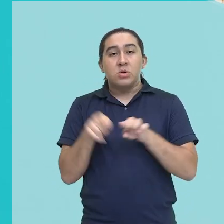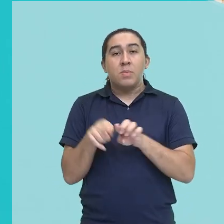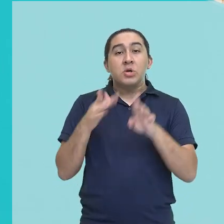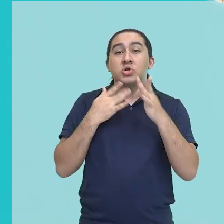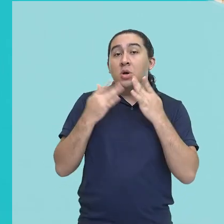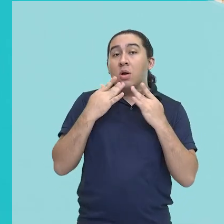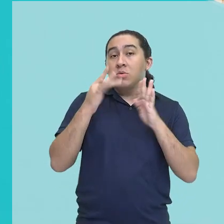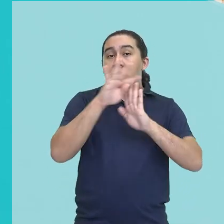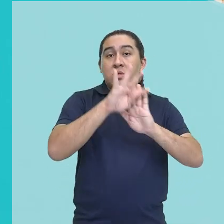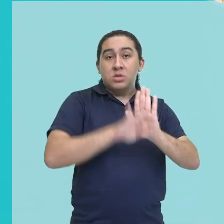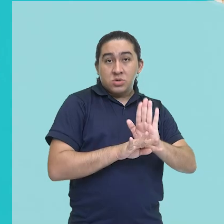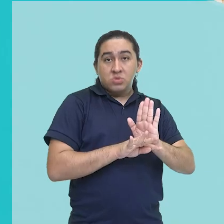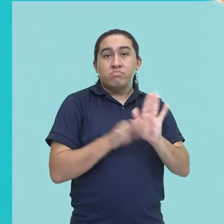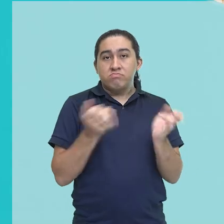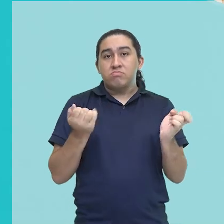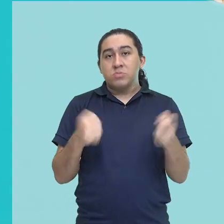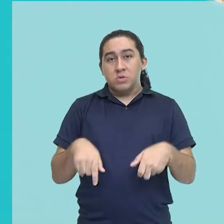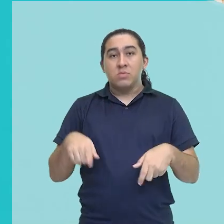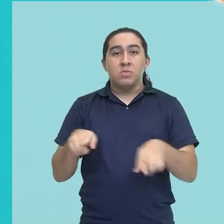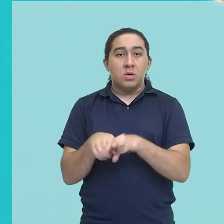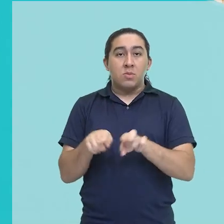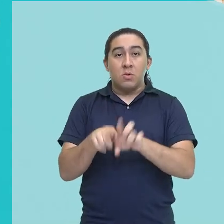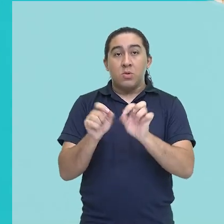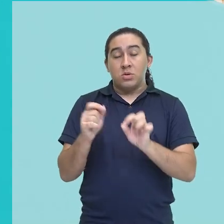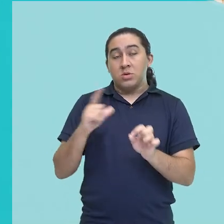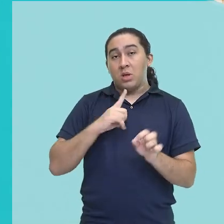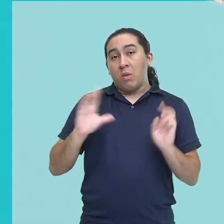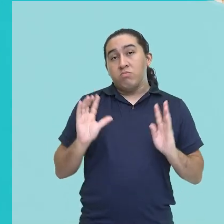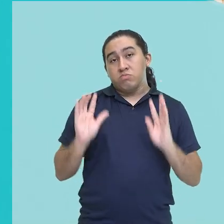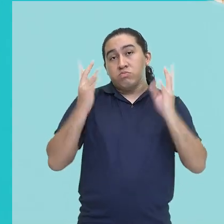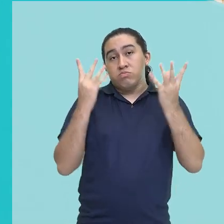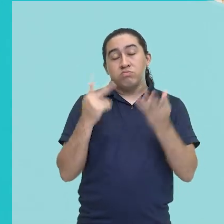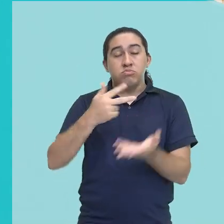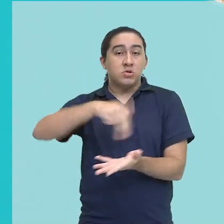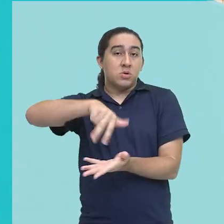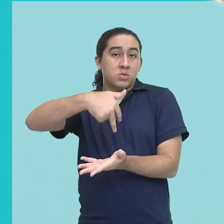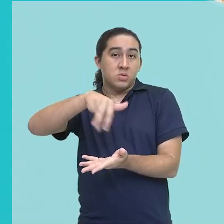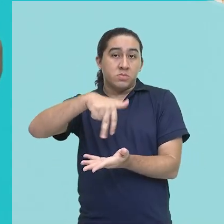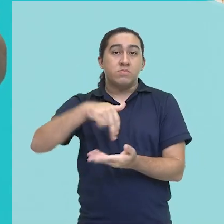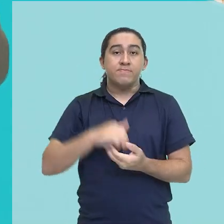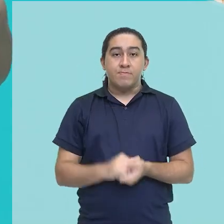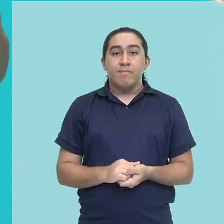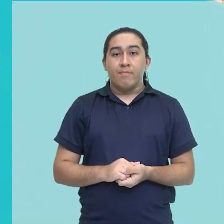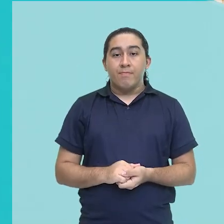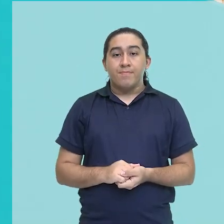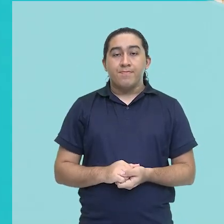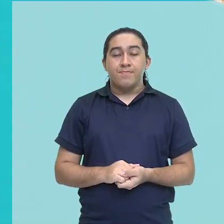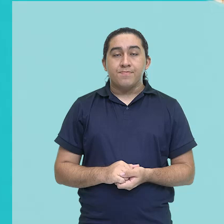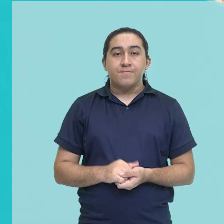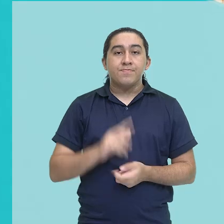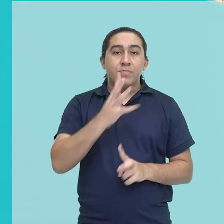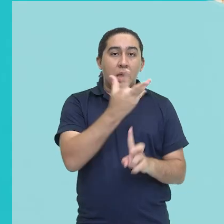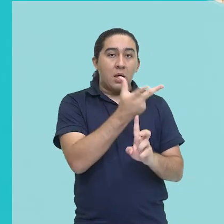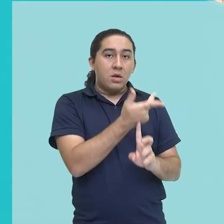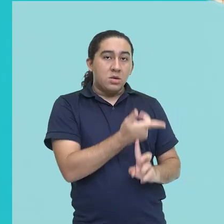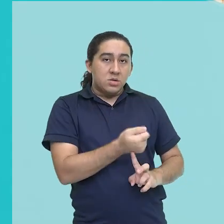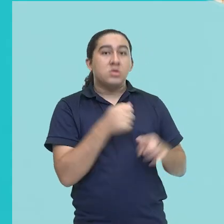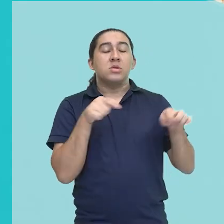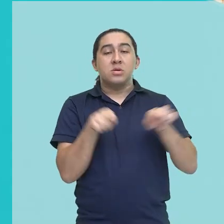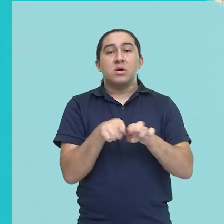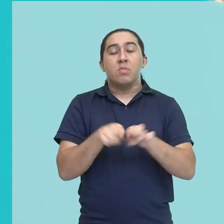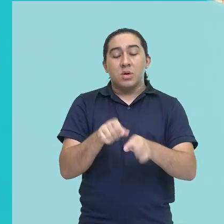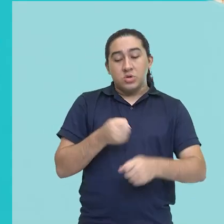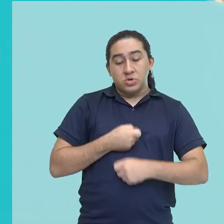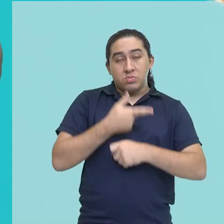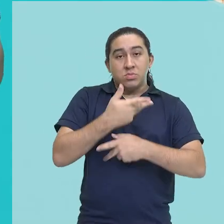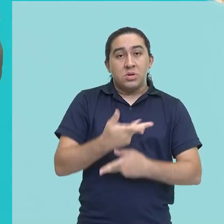teatral, de uma peça teatral, de um espetáculo de dança. Então, o artista, quando ele cria, ele também está expressando o